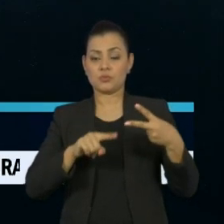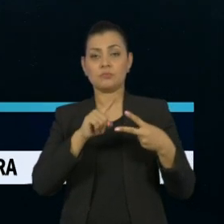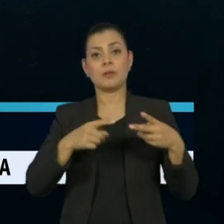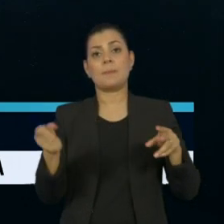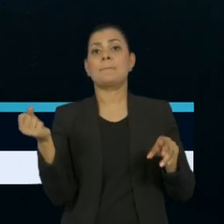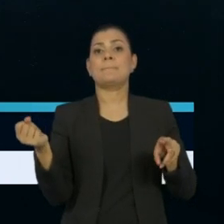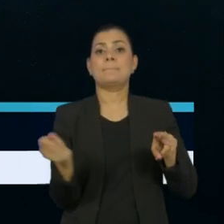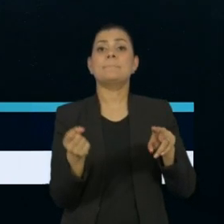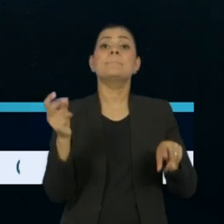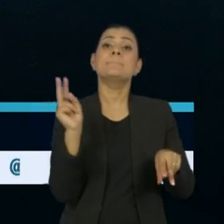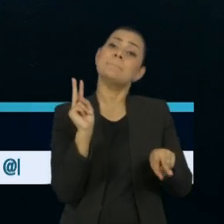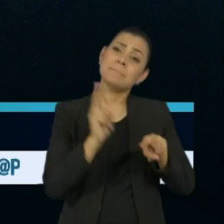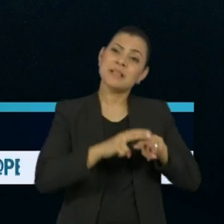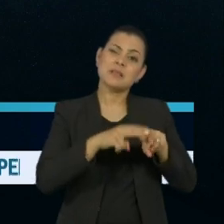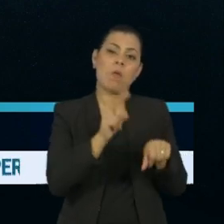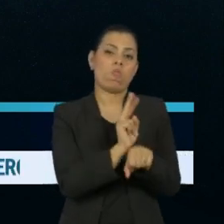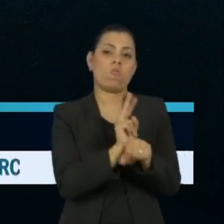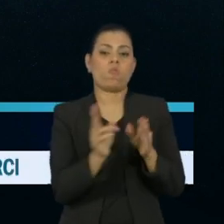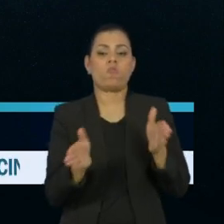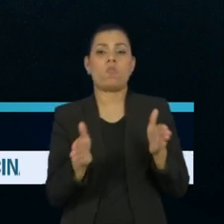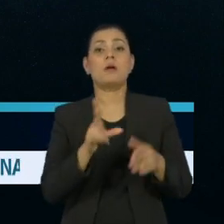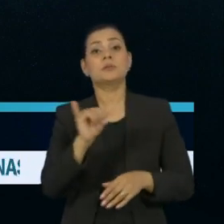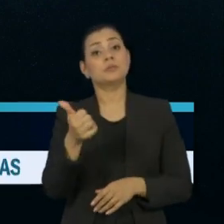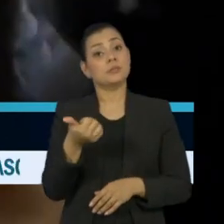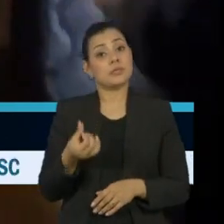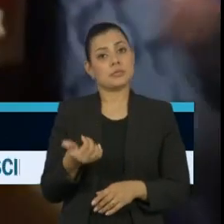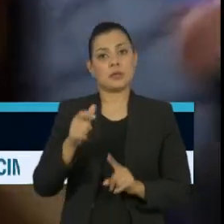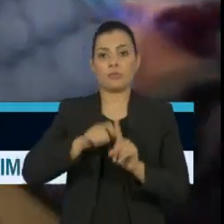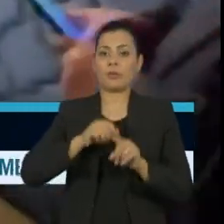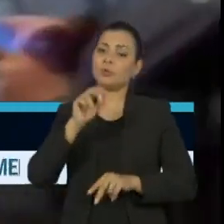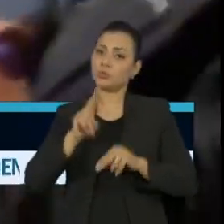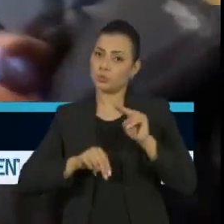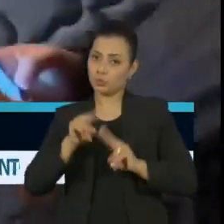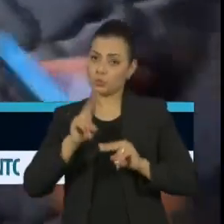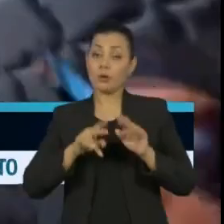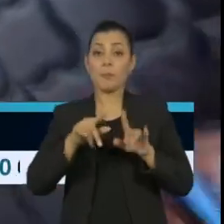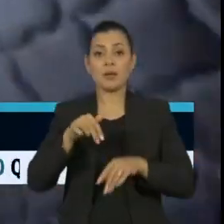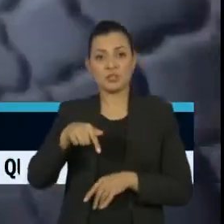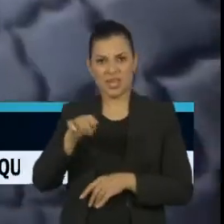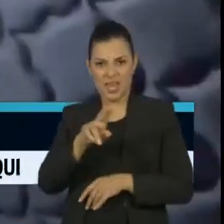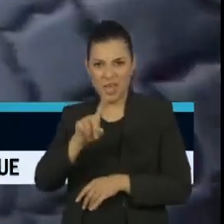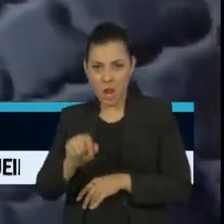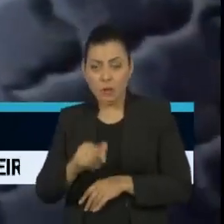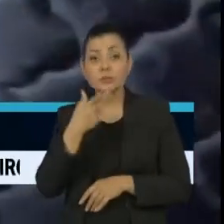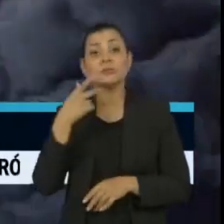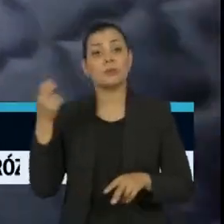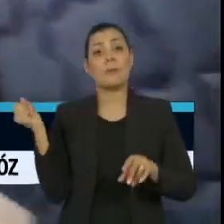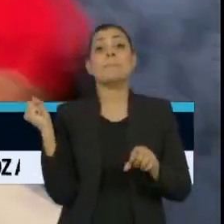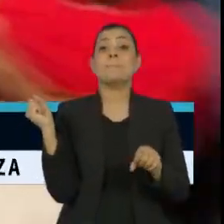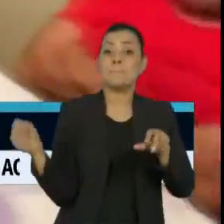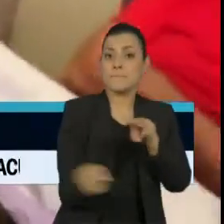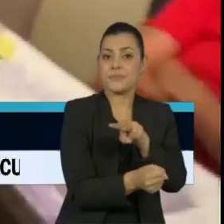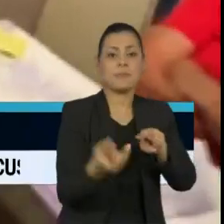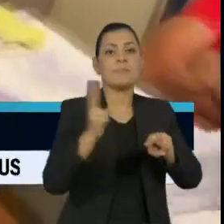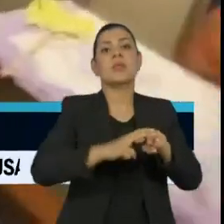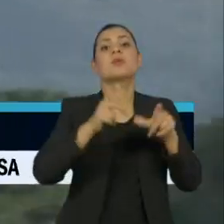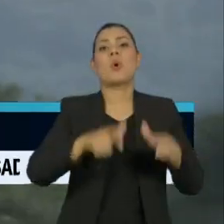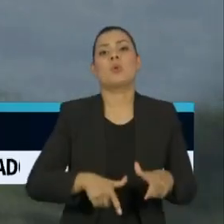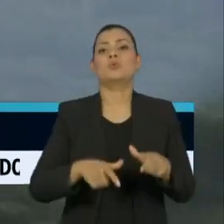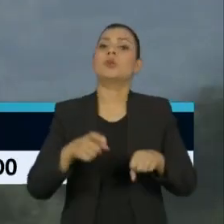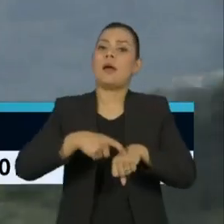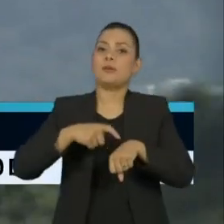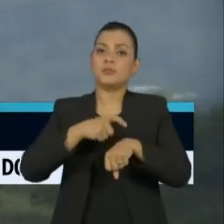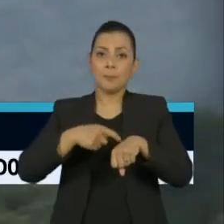prisão preventiva decretada no dia 16 de junho. Fabrício Queiroz foi preso na cidade de Atibaia, interior de São Paulo,